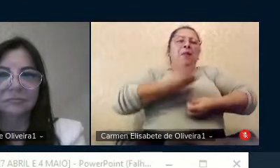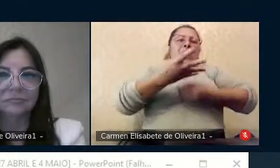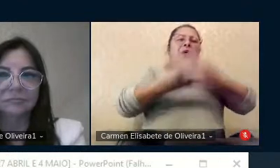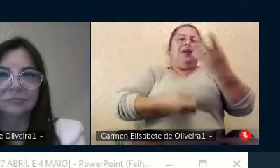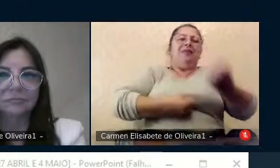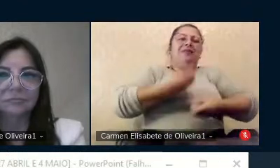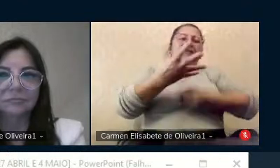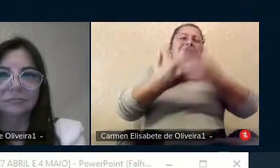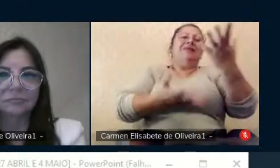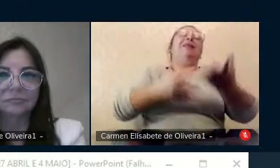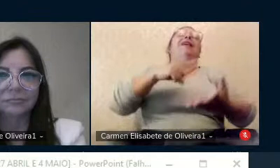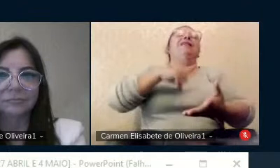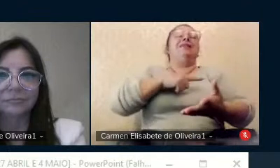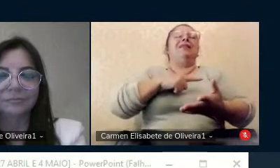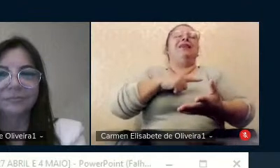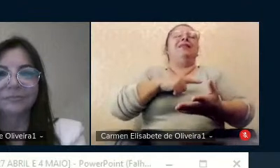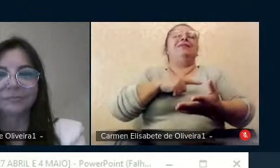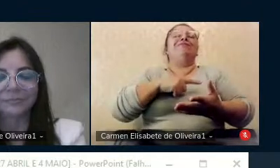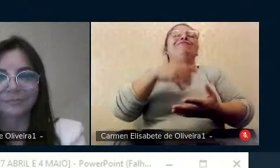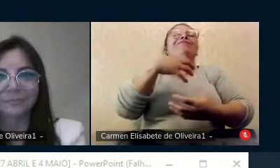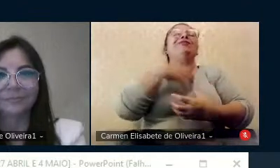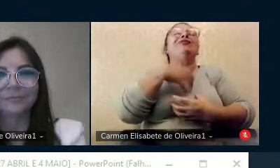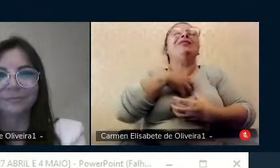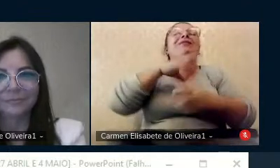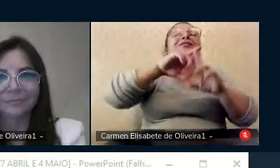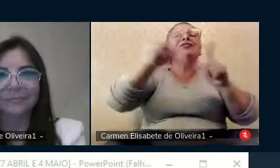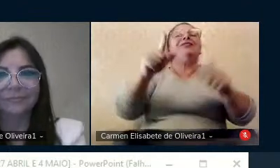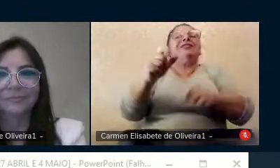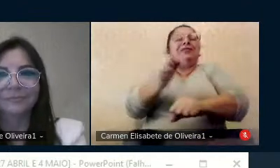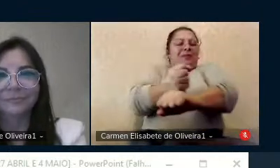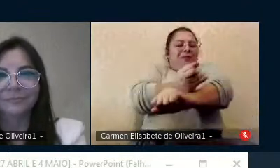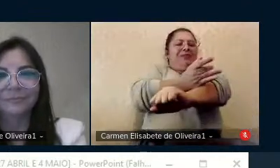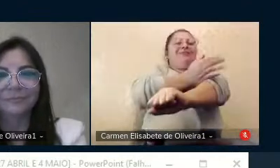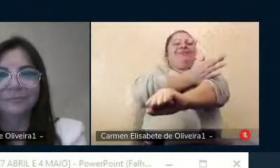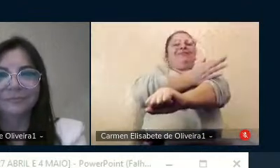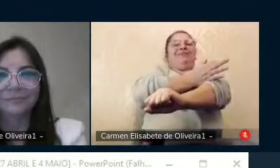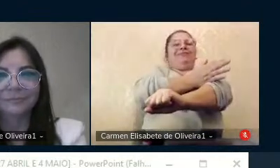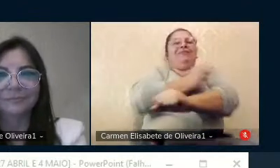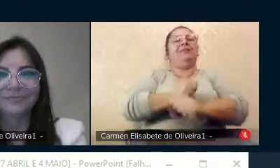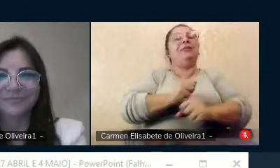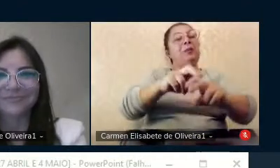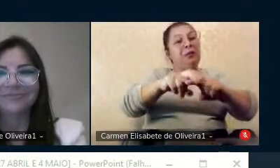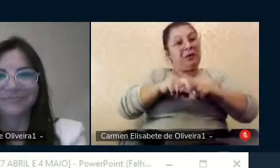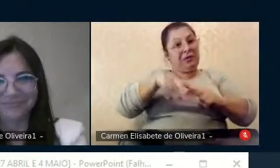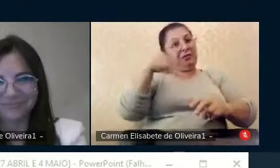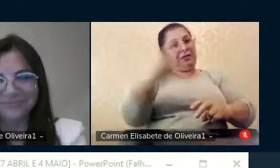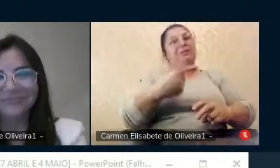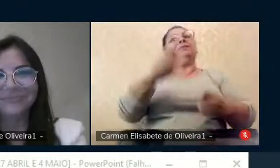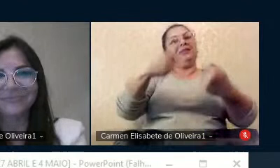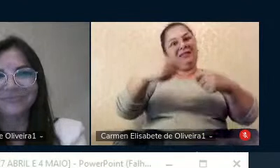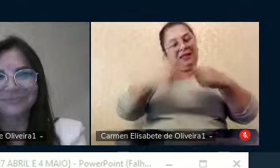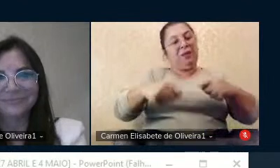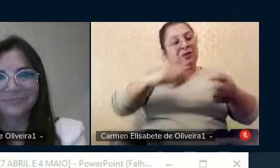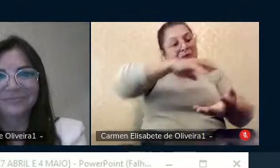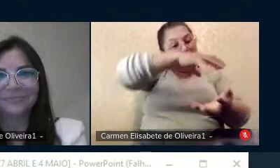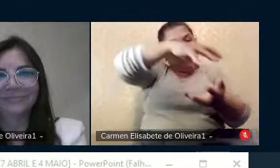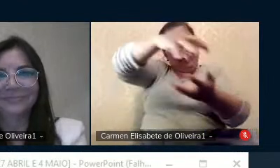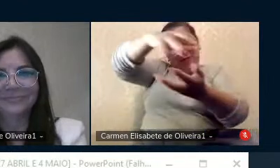tem essa magia, né? De sensibilizar as pessoas. E nós precisamos, nesse mundo de